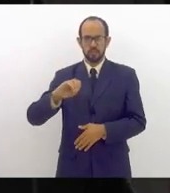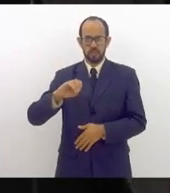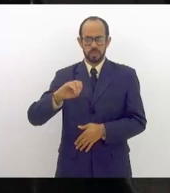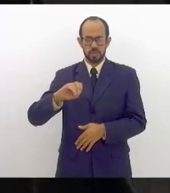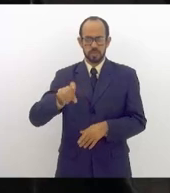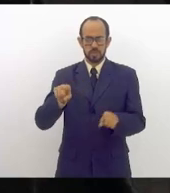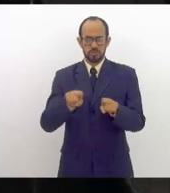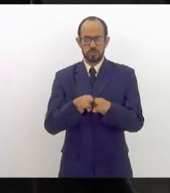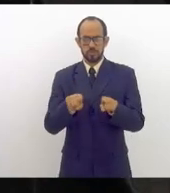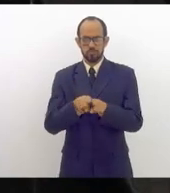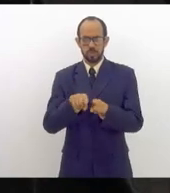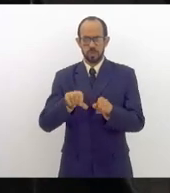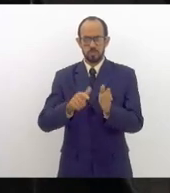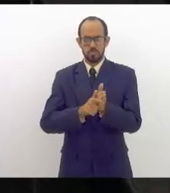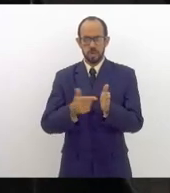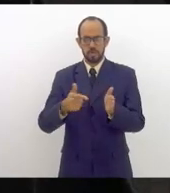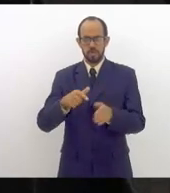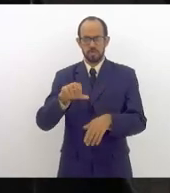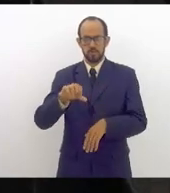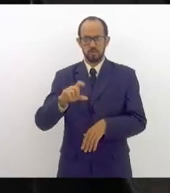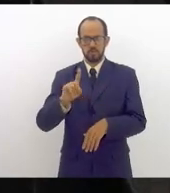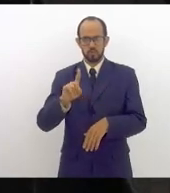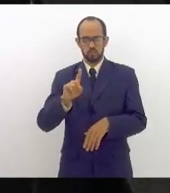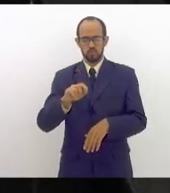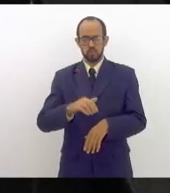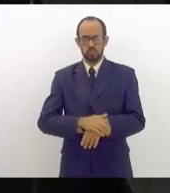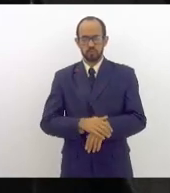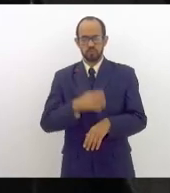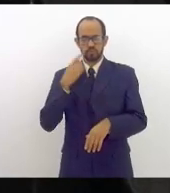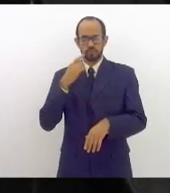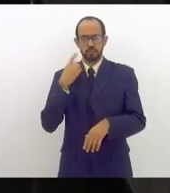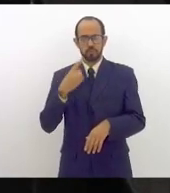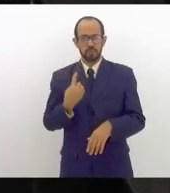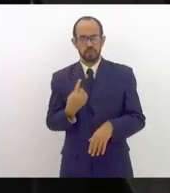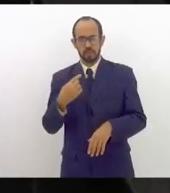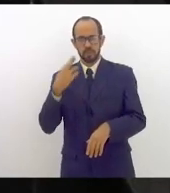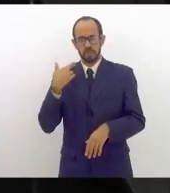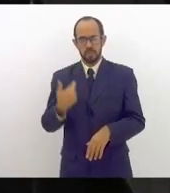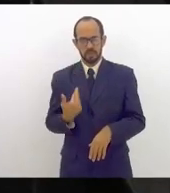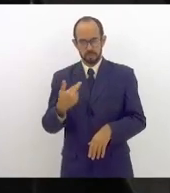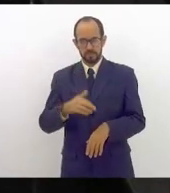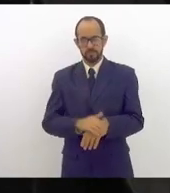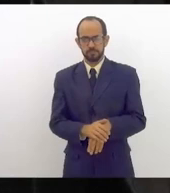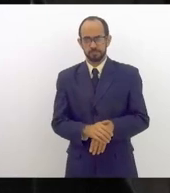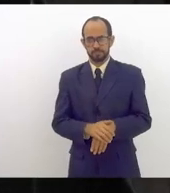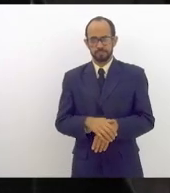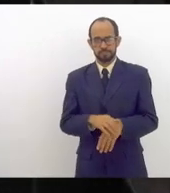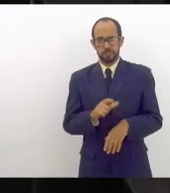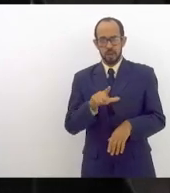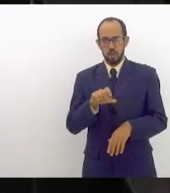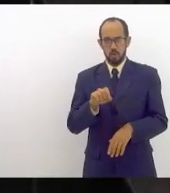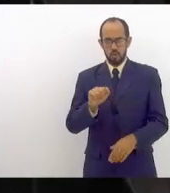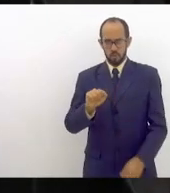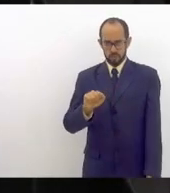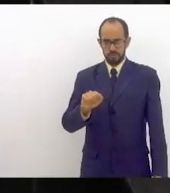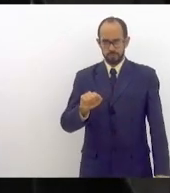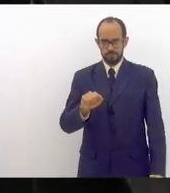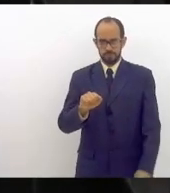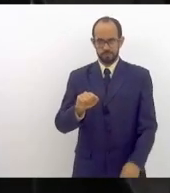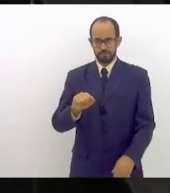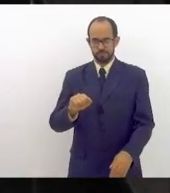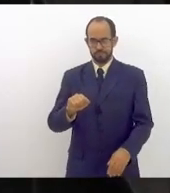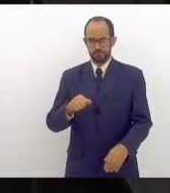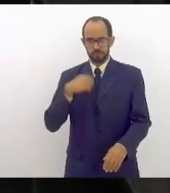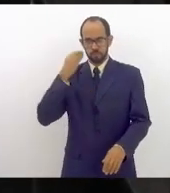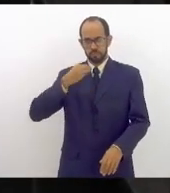na página 91, deputada Renata, da nossa LOA, na exposição de